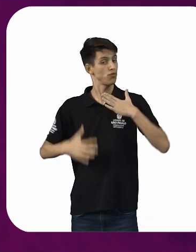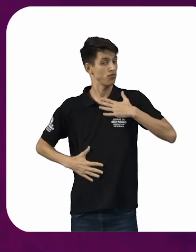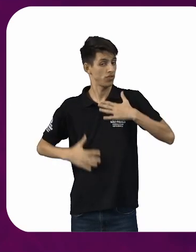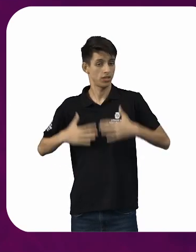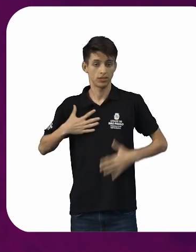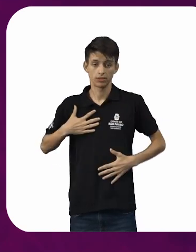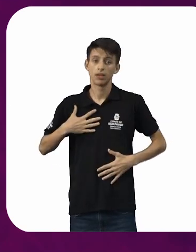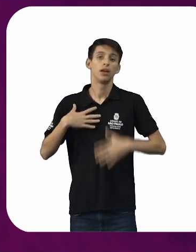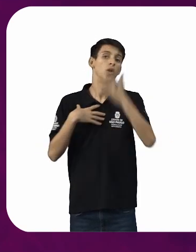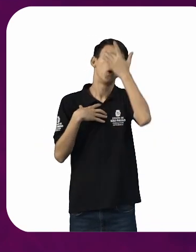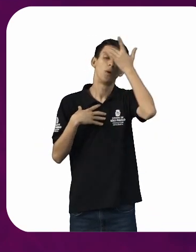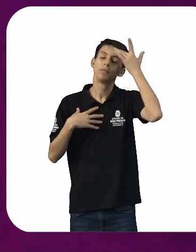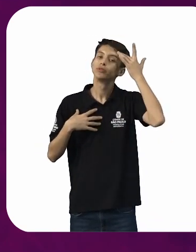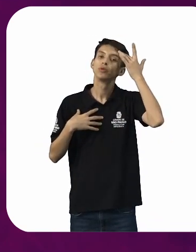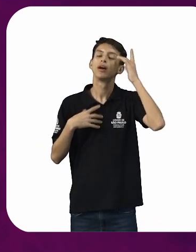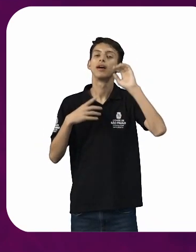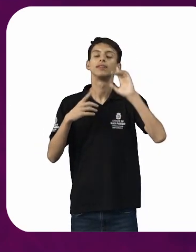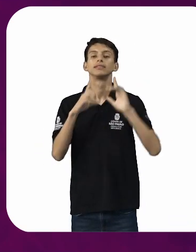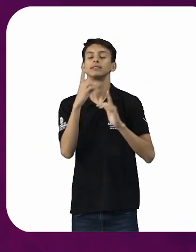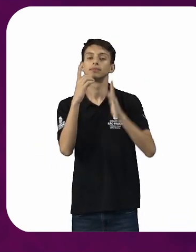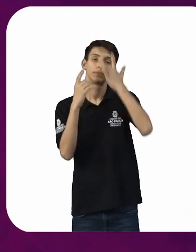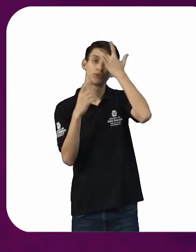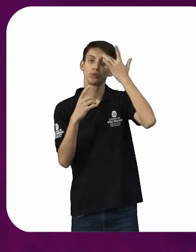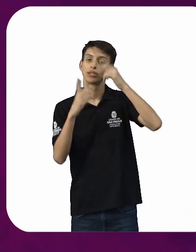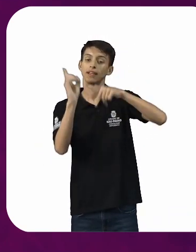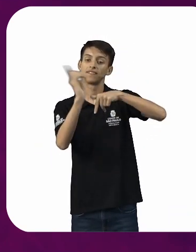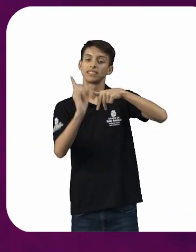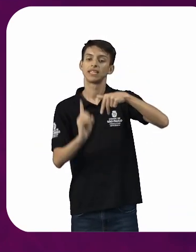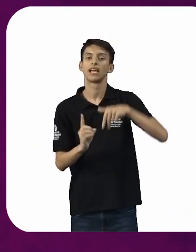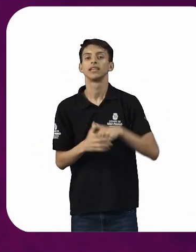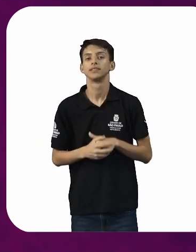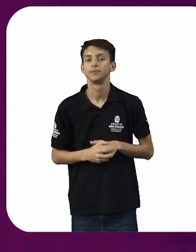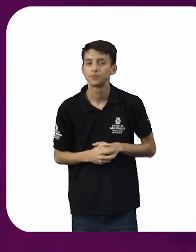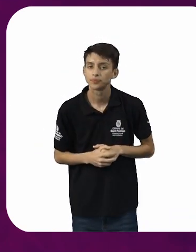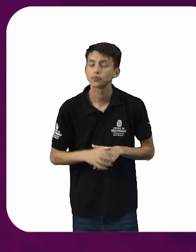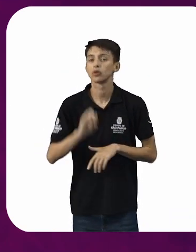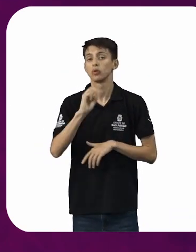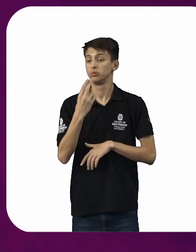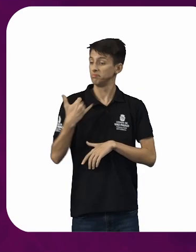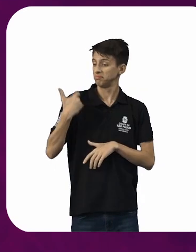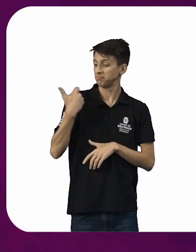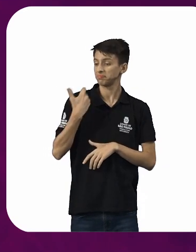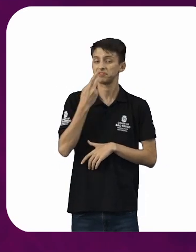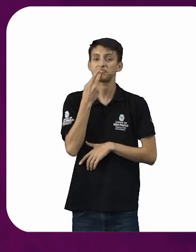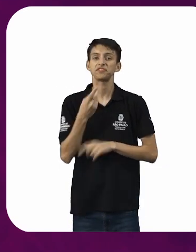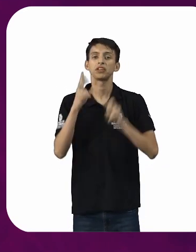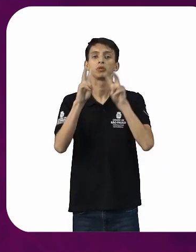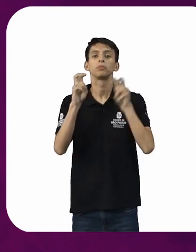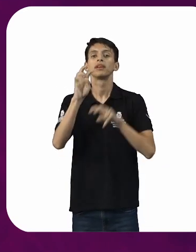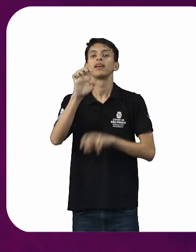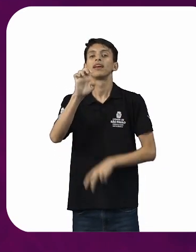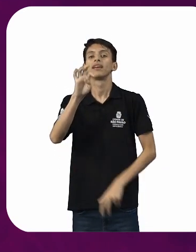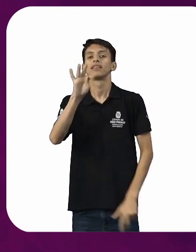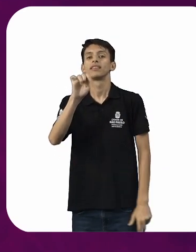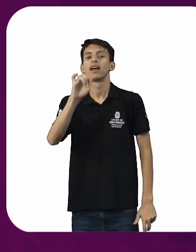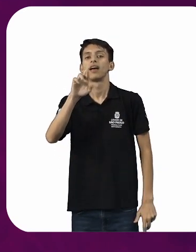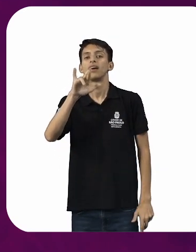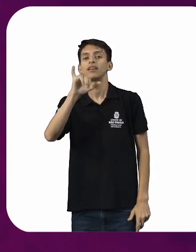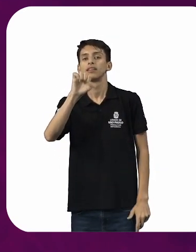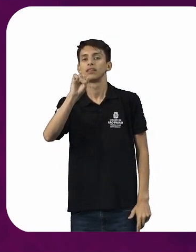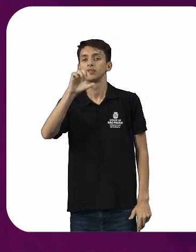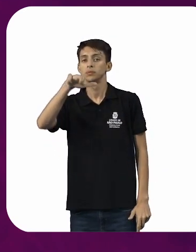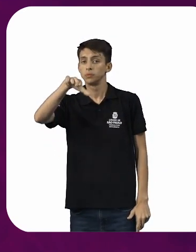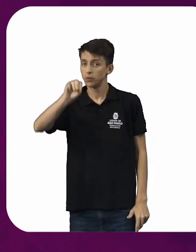fala de pessoas com deficiência, ou da idade, quando a gente fala de etarismo. Então, nós hoje reconhecemos várias formas